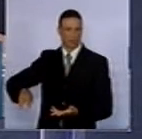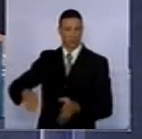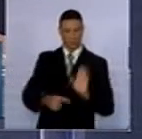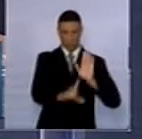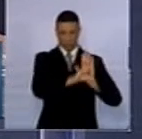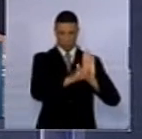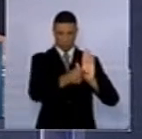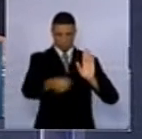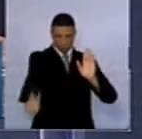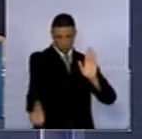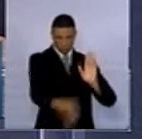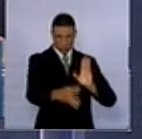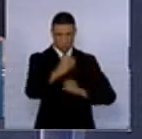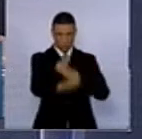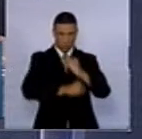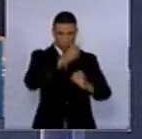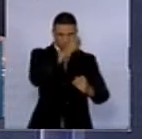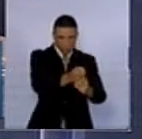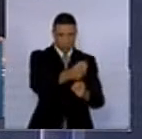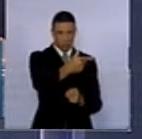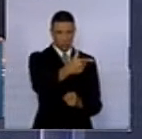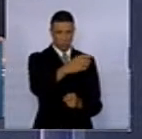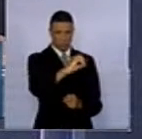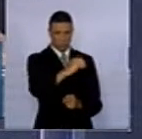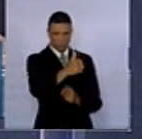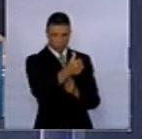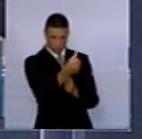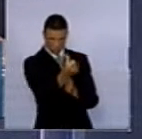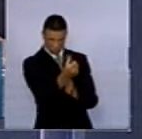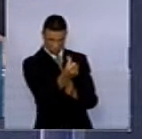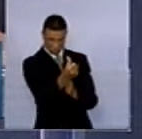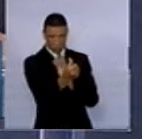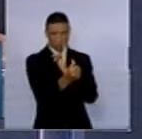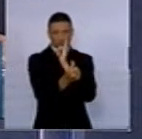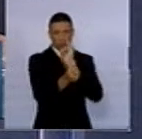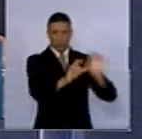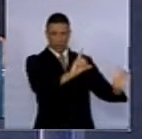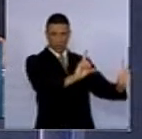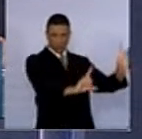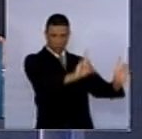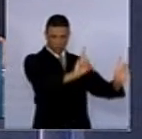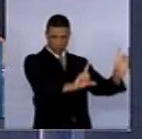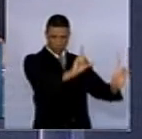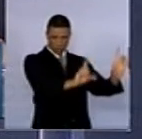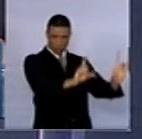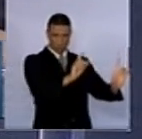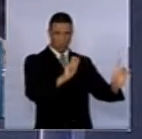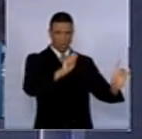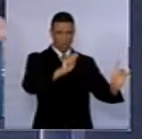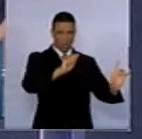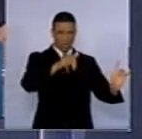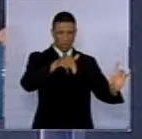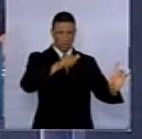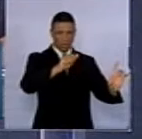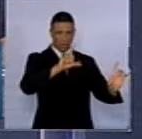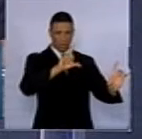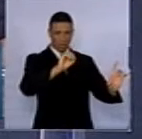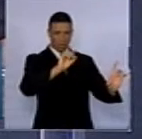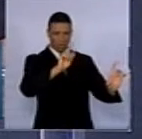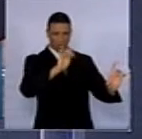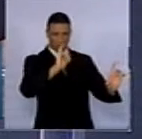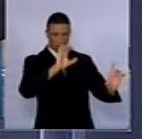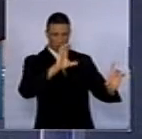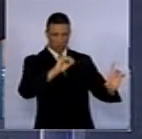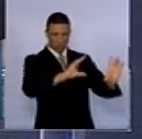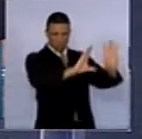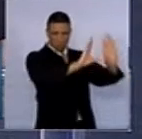em 2016 se desligando as TVs analógicas conforme consta do cronograma do governo federal o brasileiro não